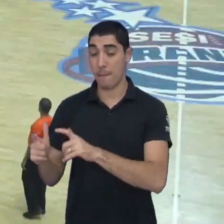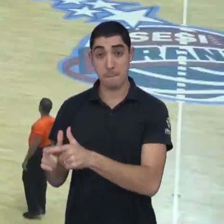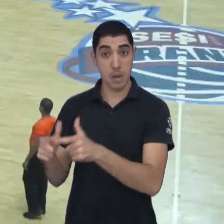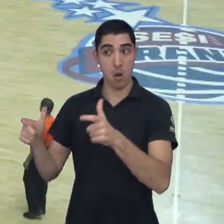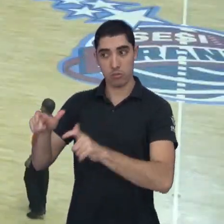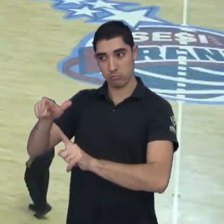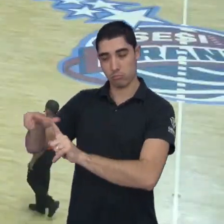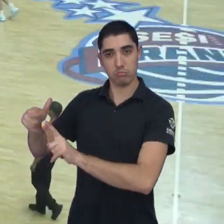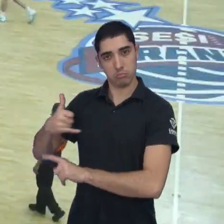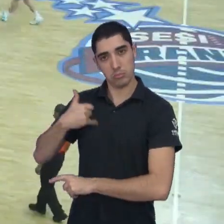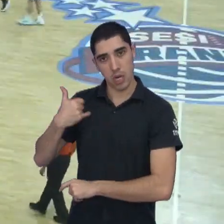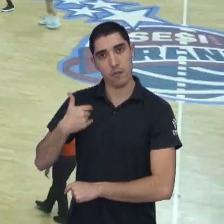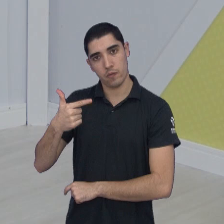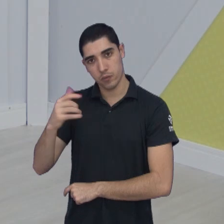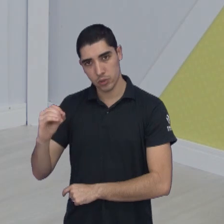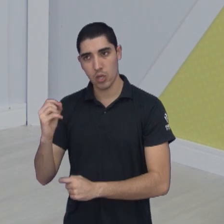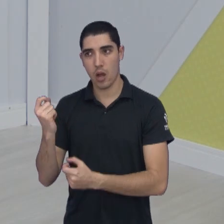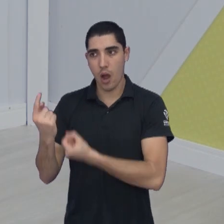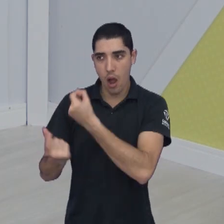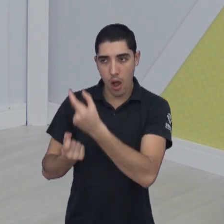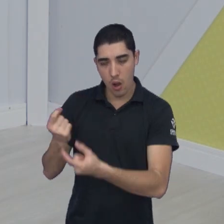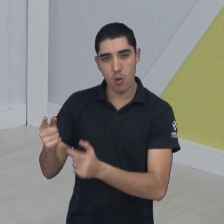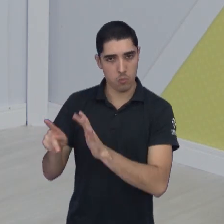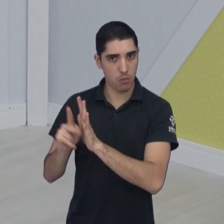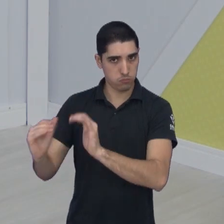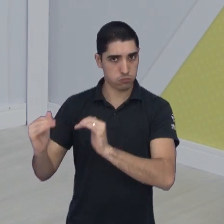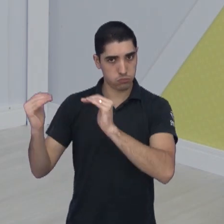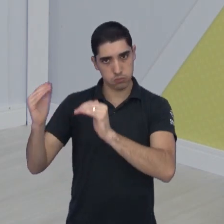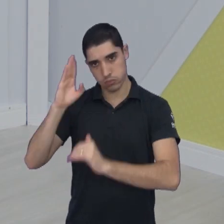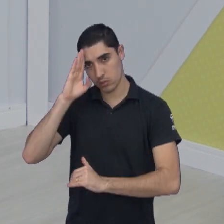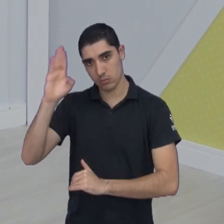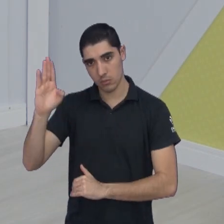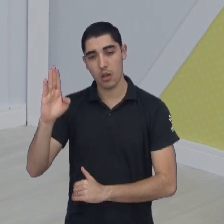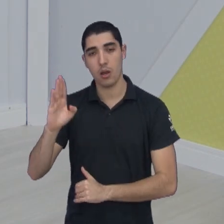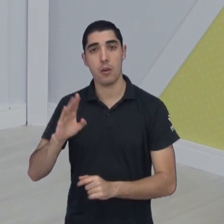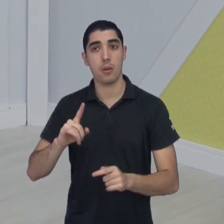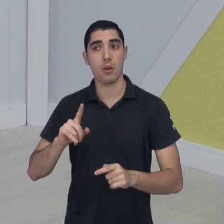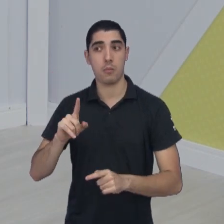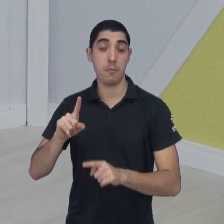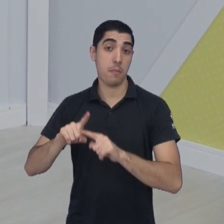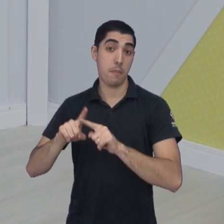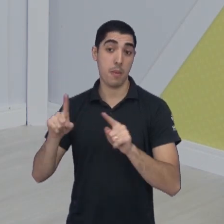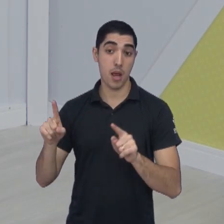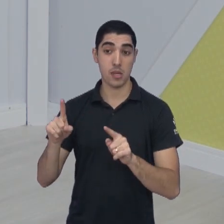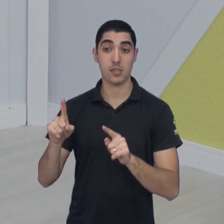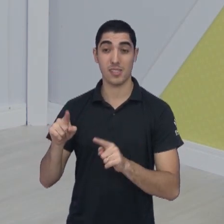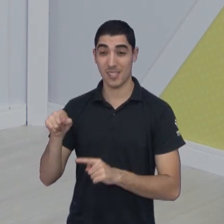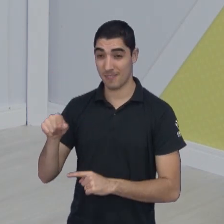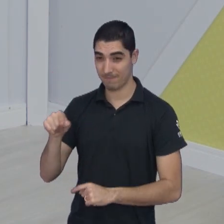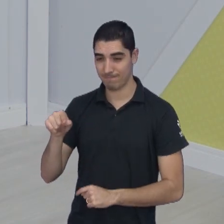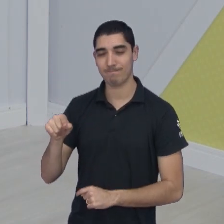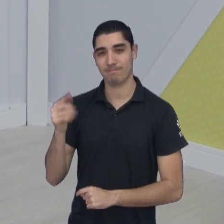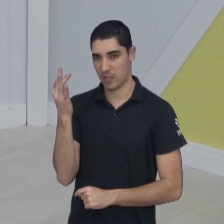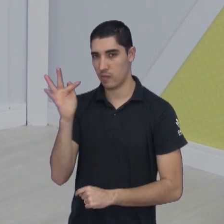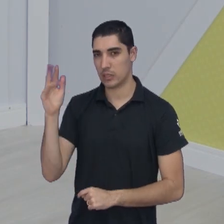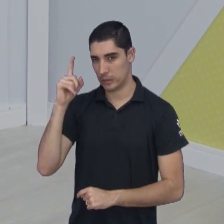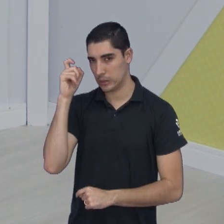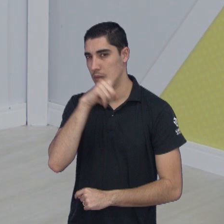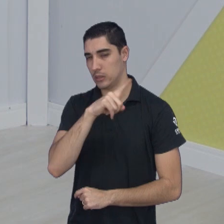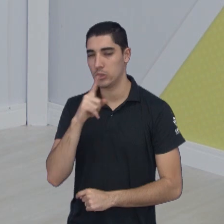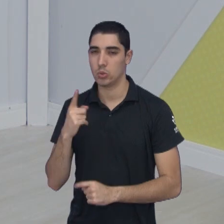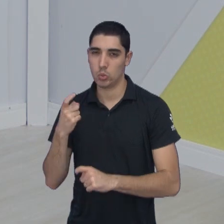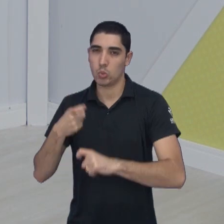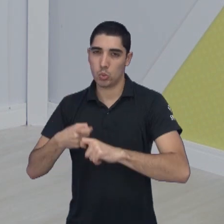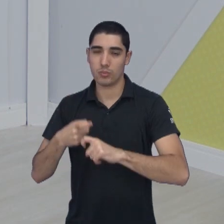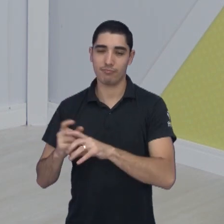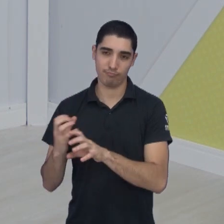sub-20, alguns são adultos, mas não são considerados jogadores titulares. Complicaram demais a vida do São José. Placar